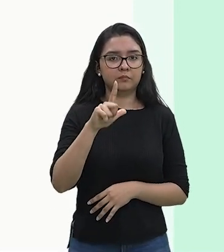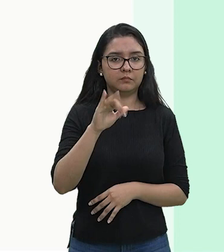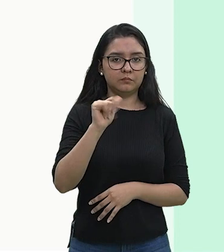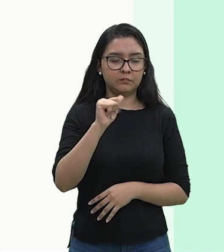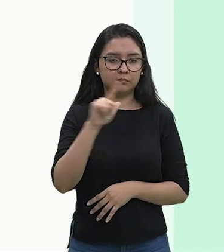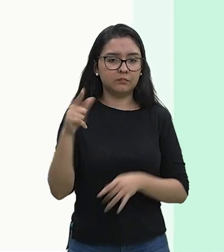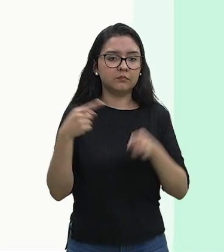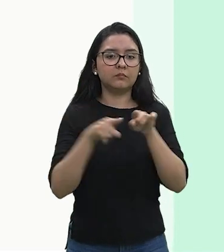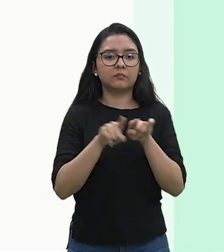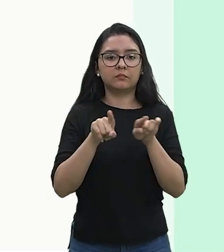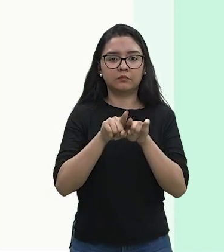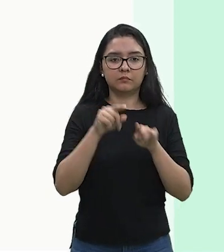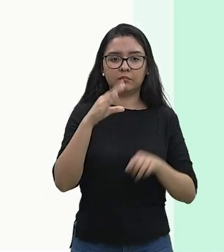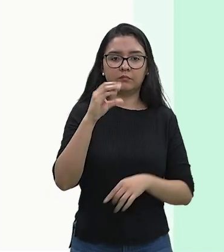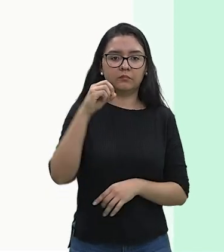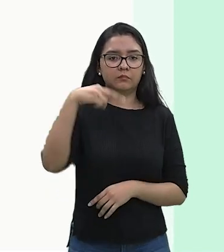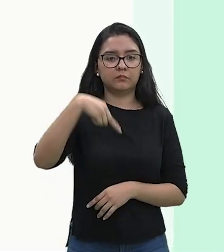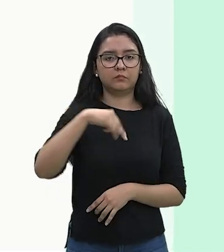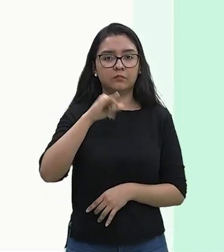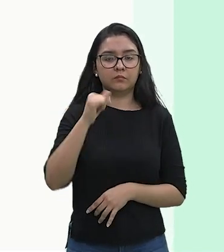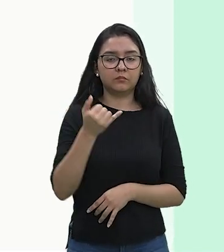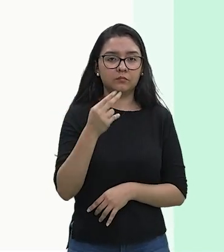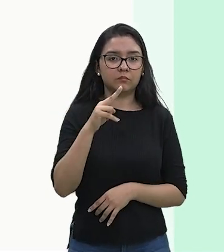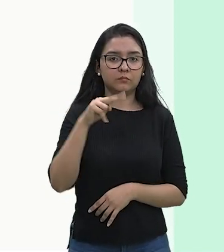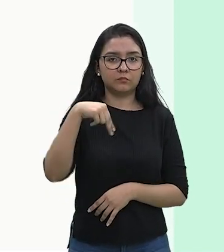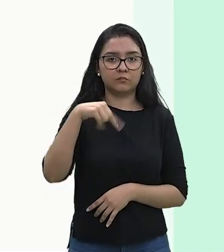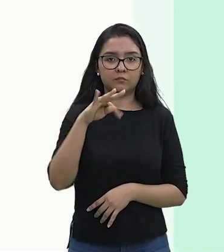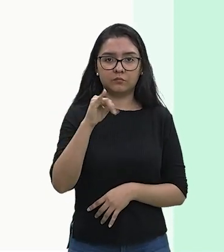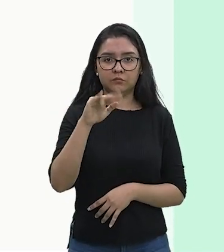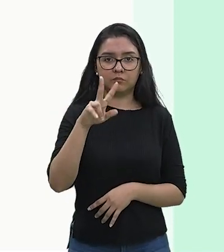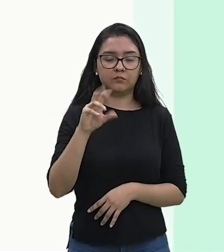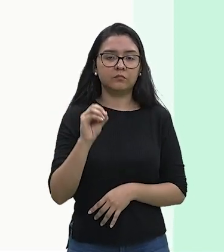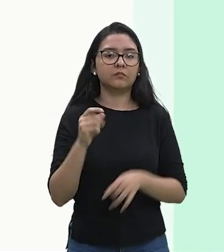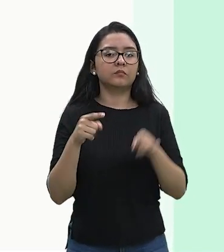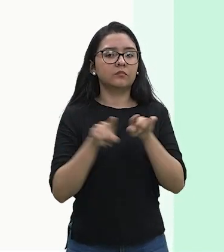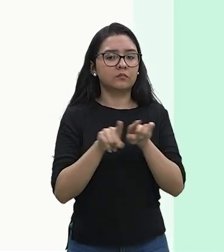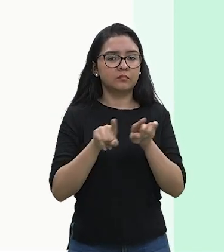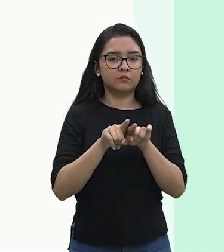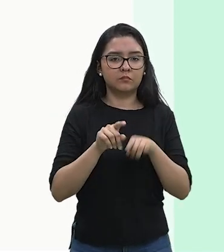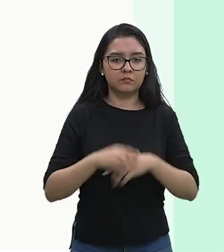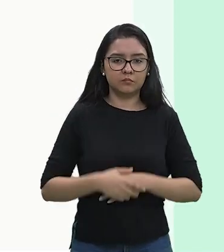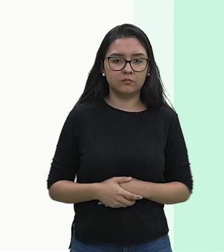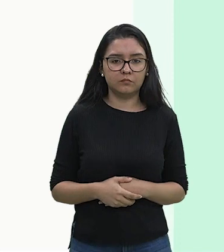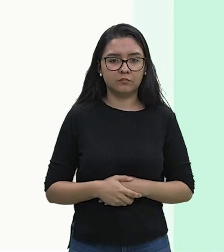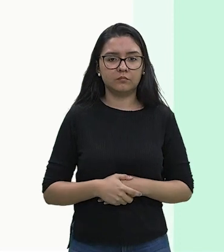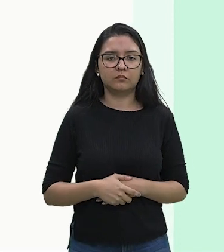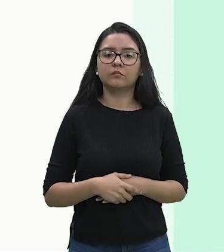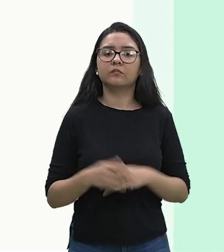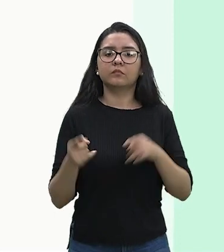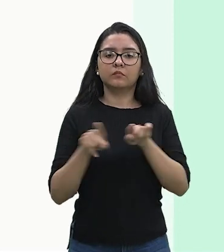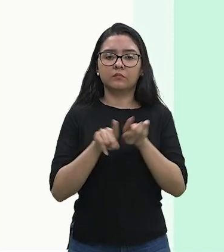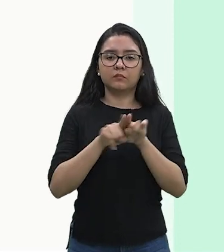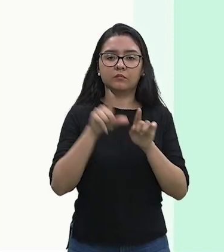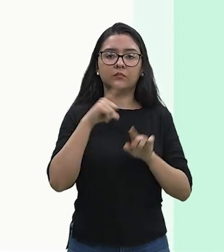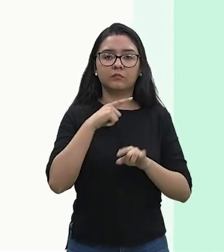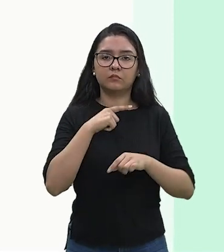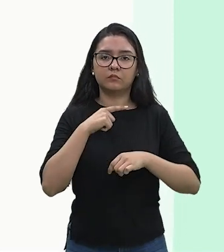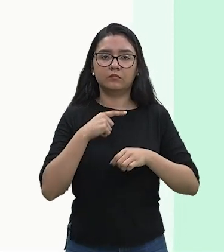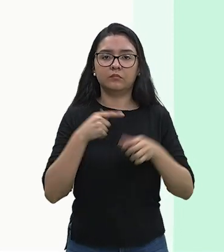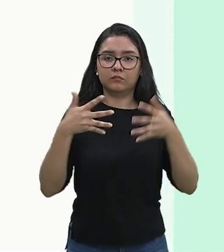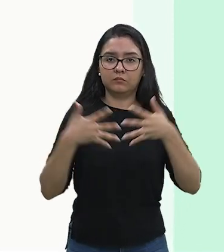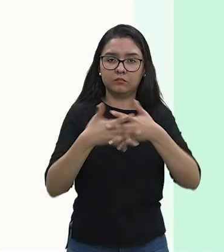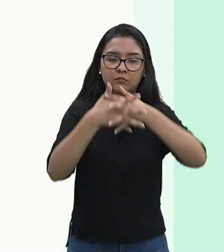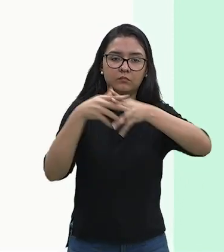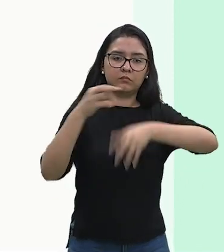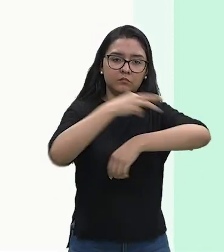pelo tecido adiposo, pelo cartilaginoso, pelo ósseo e pelo sanguíneo. Temos também o tecido muscular, que pode